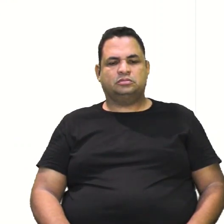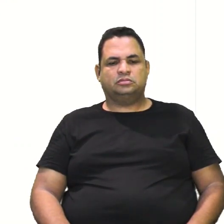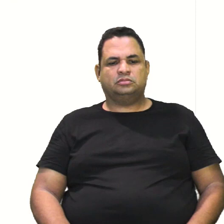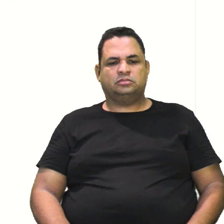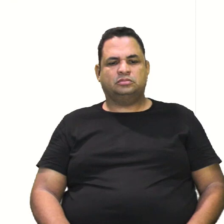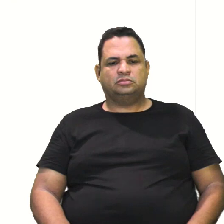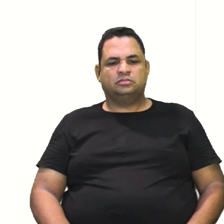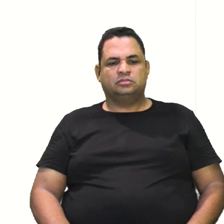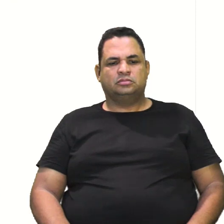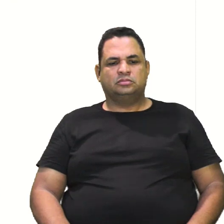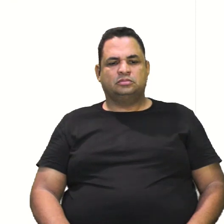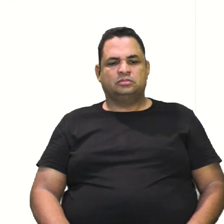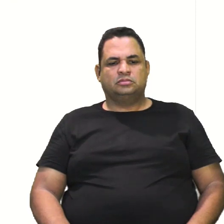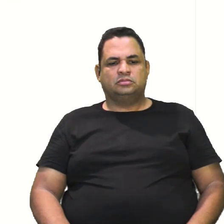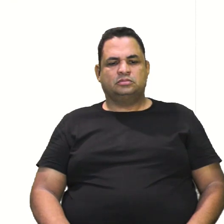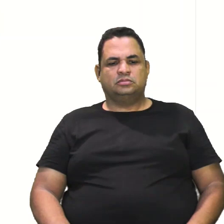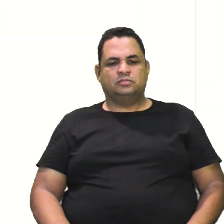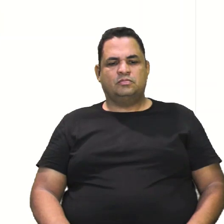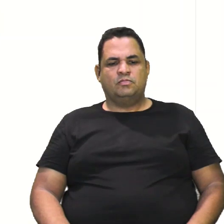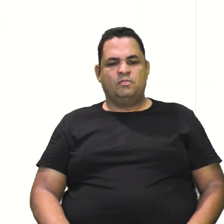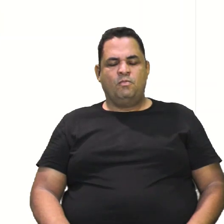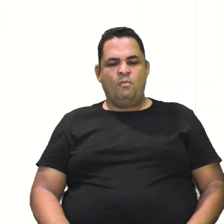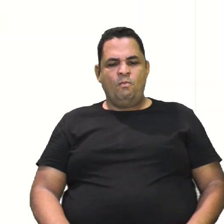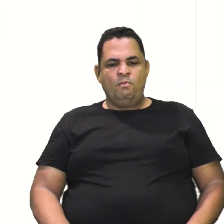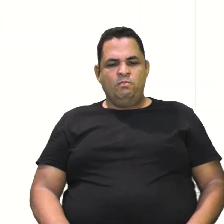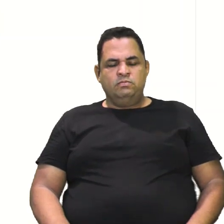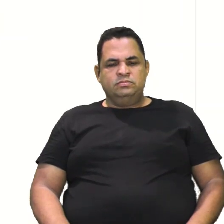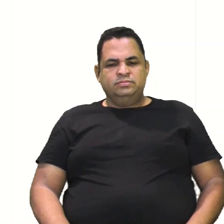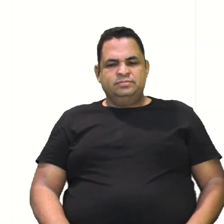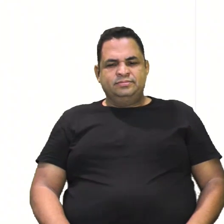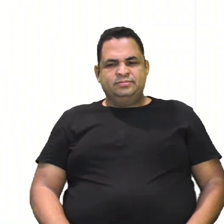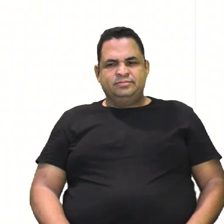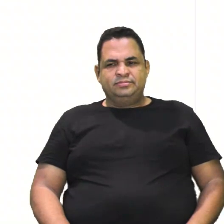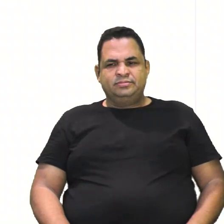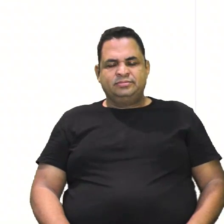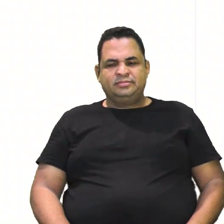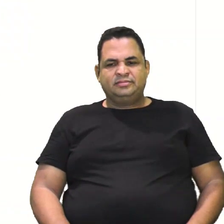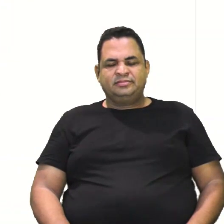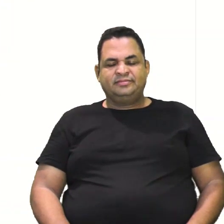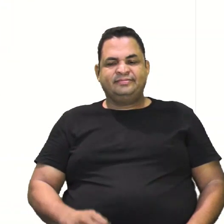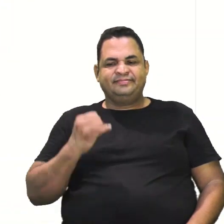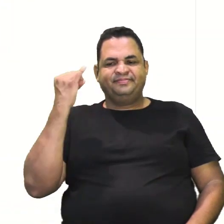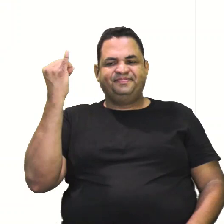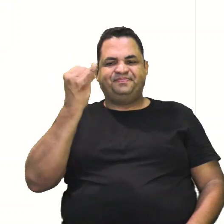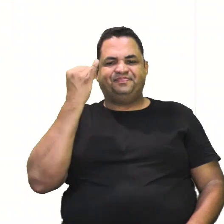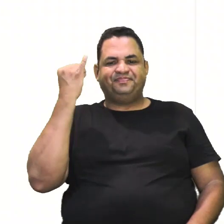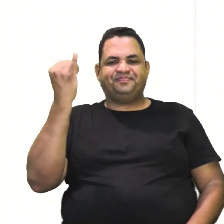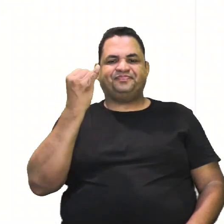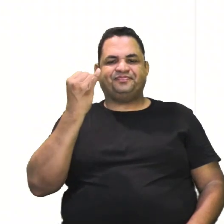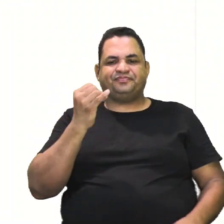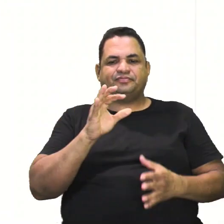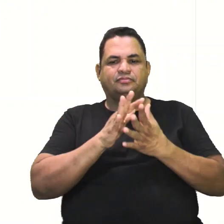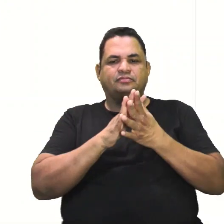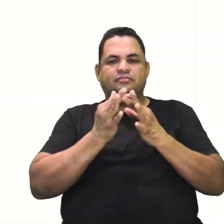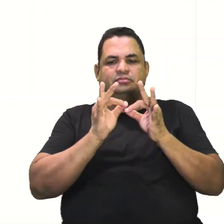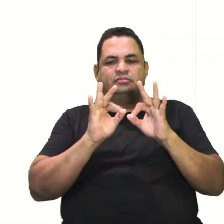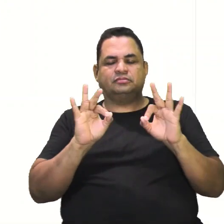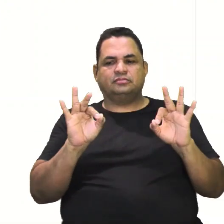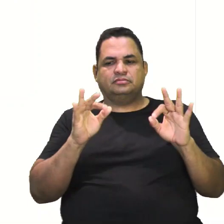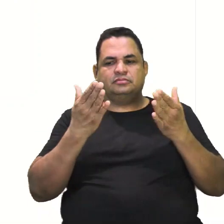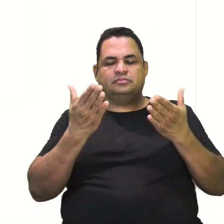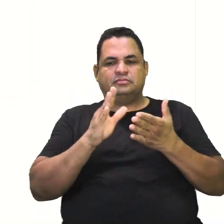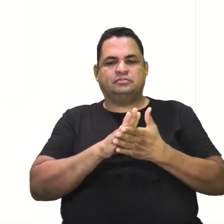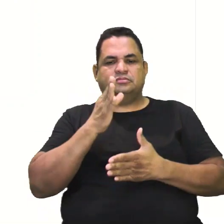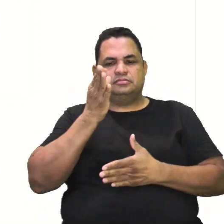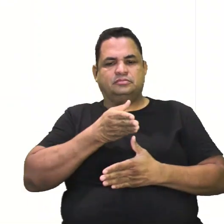Arrumamos aqui. Simplificamos por 5. E aí, a importância de simplificar. Porque se eu